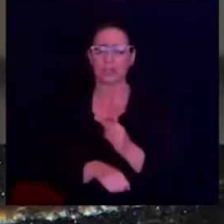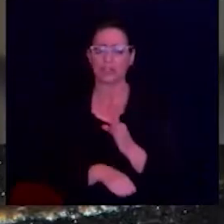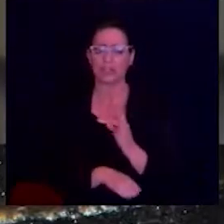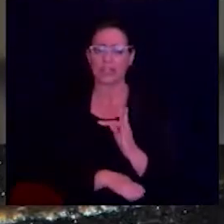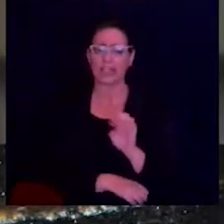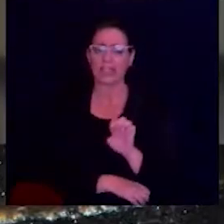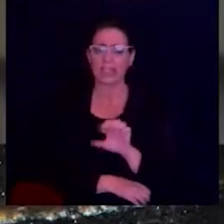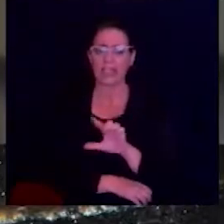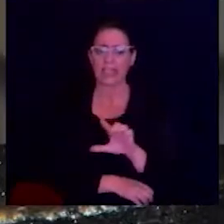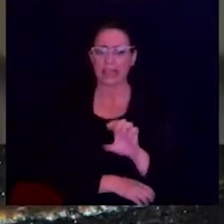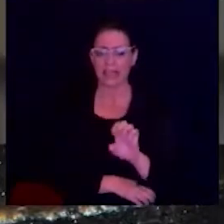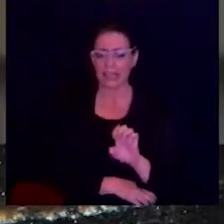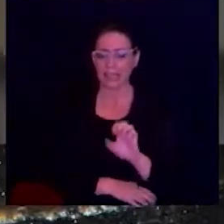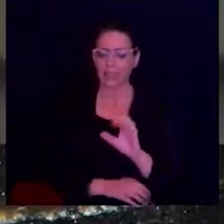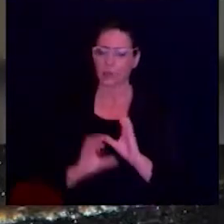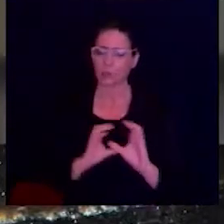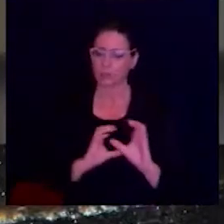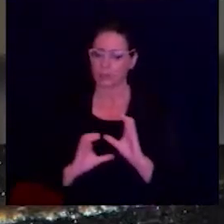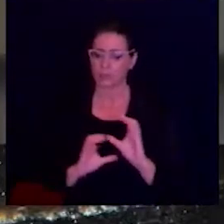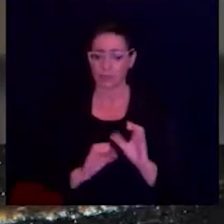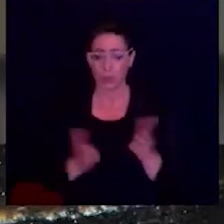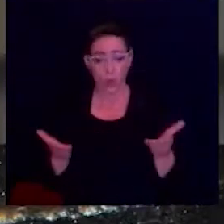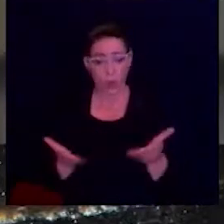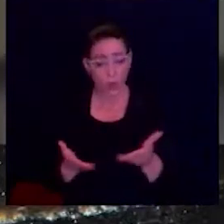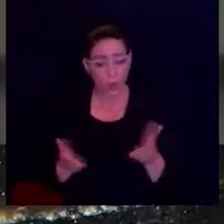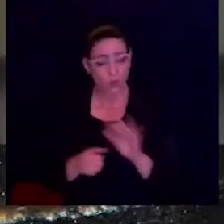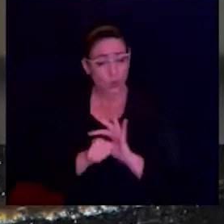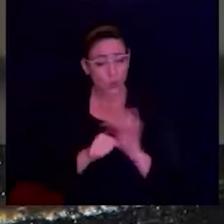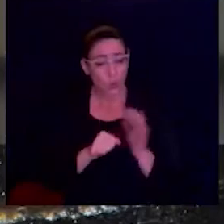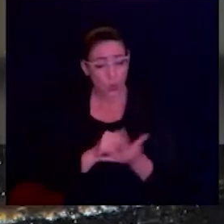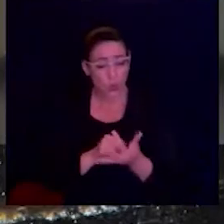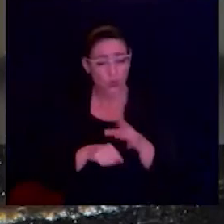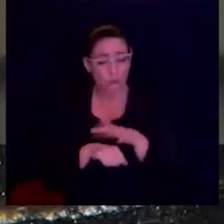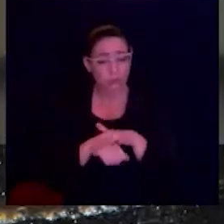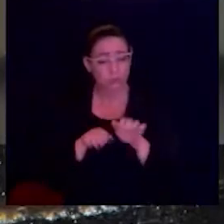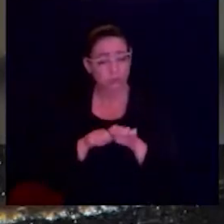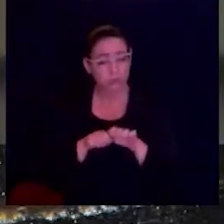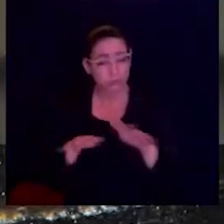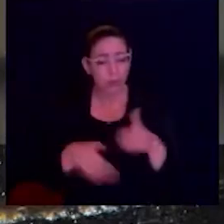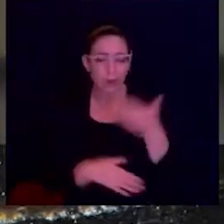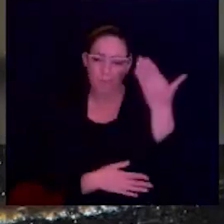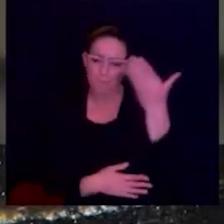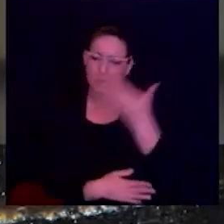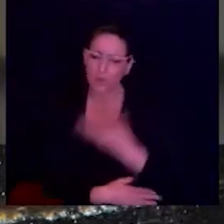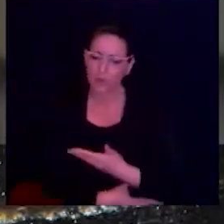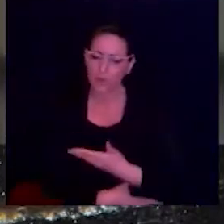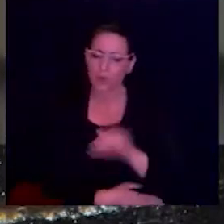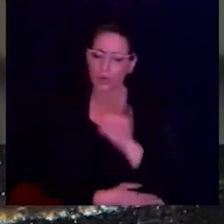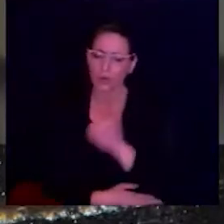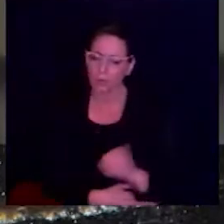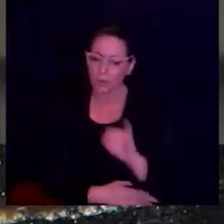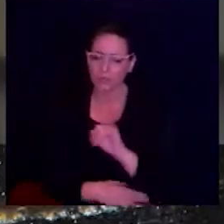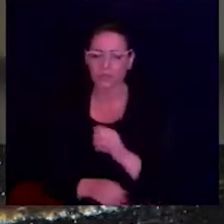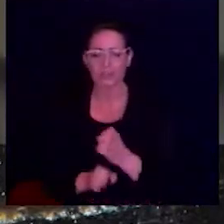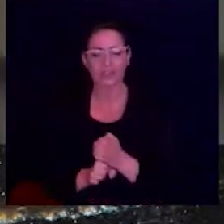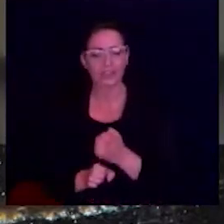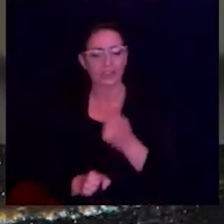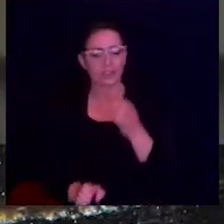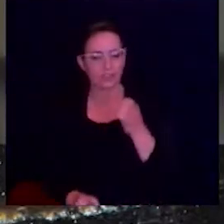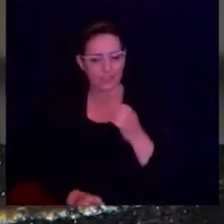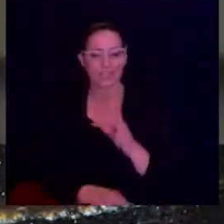pandemia, mais do que nunca, ficou provado o quão essencial é a telecom em nossas vidas.